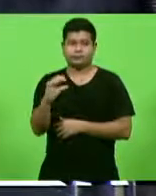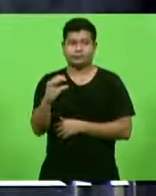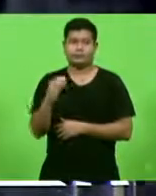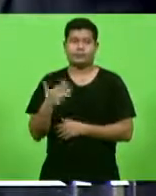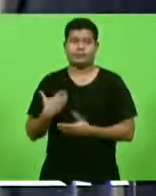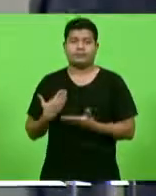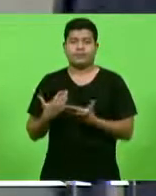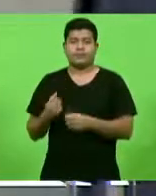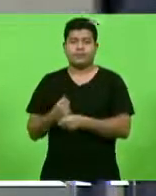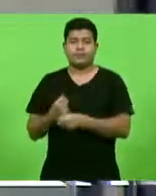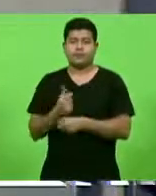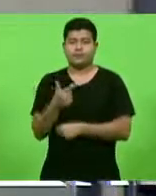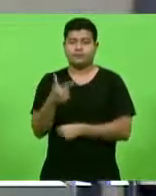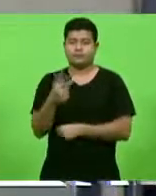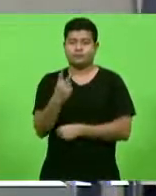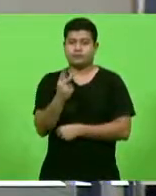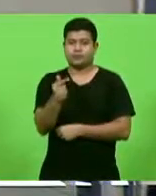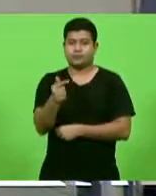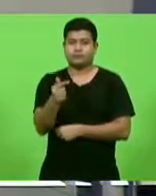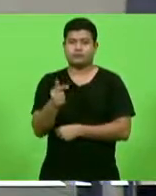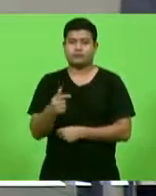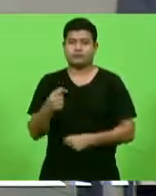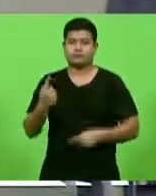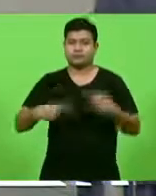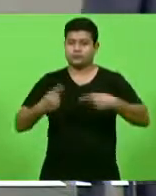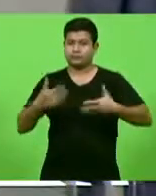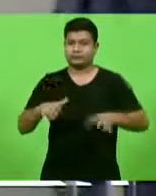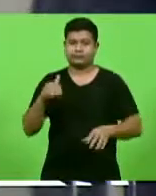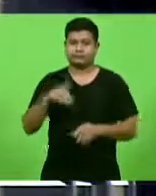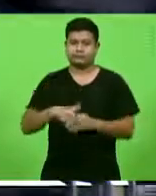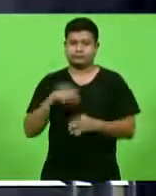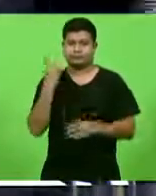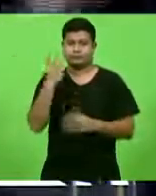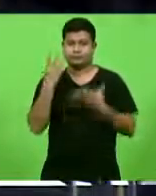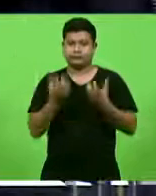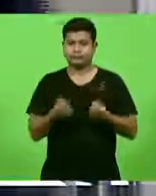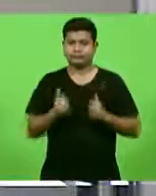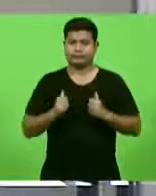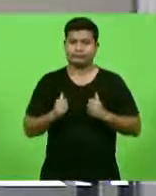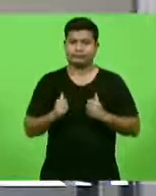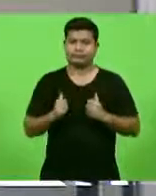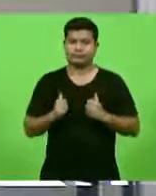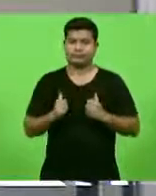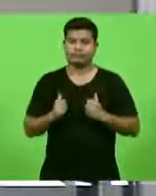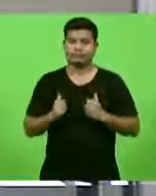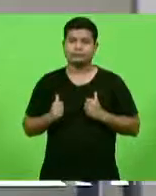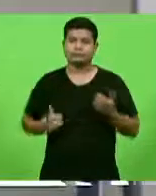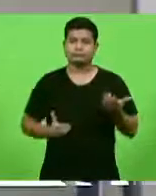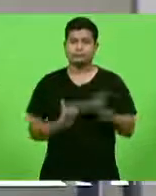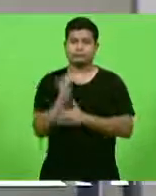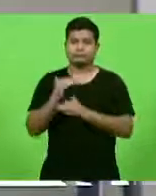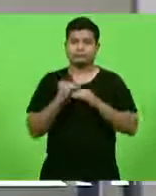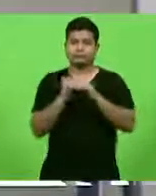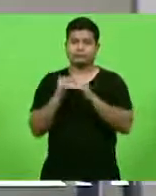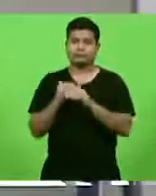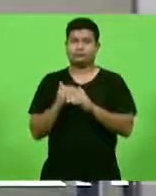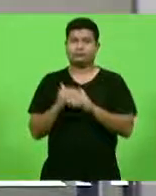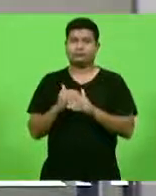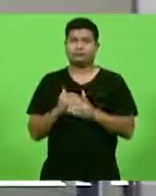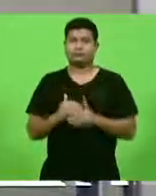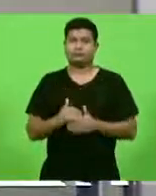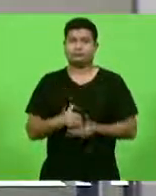anos de fundação. Em discussão. Não havendo quem queira discutir em votação, deputados que aprovam permaneçam como se encontra. Aprovado